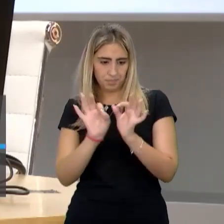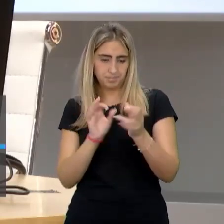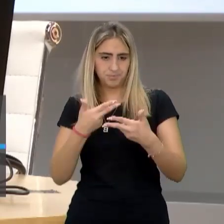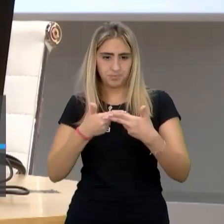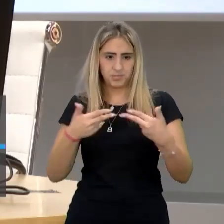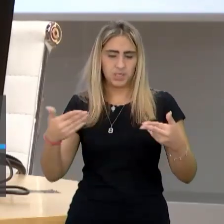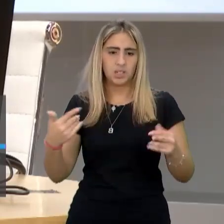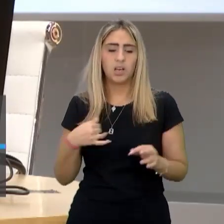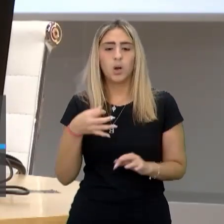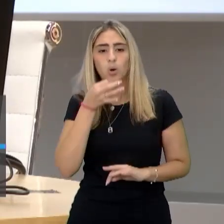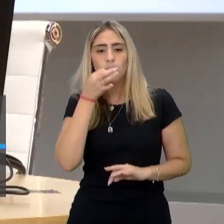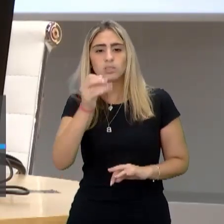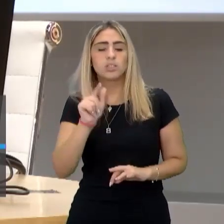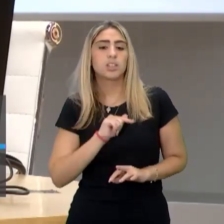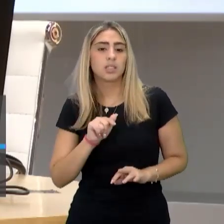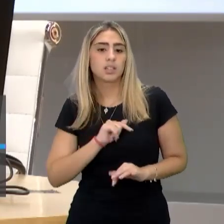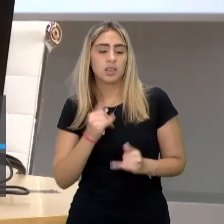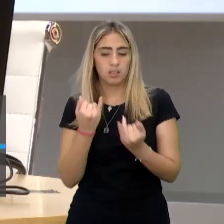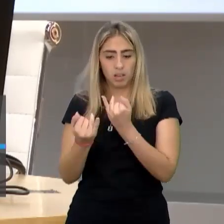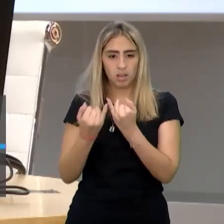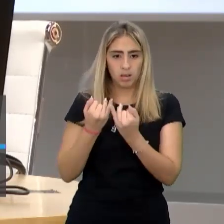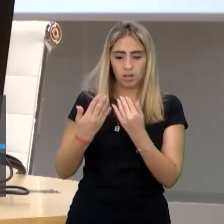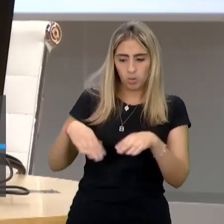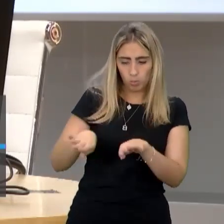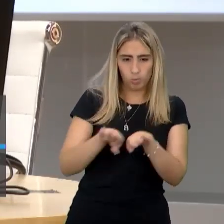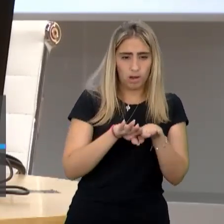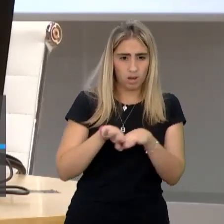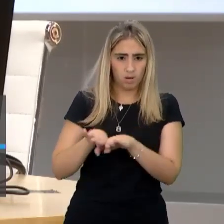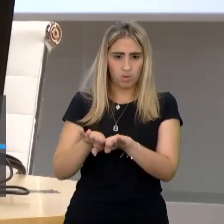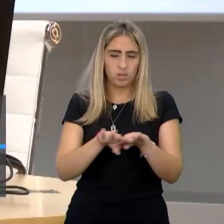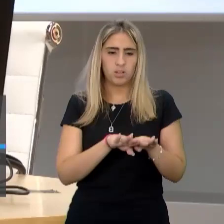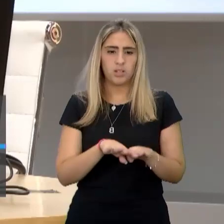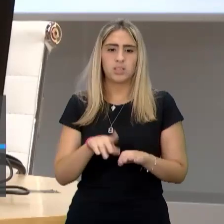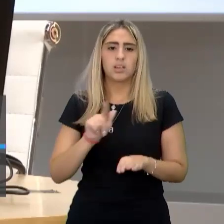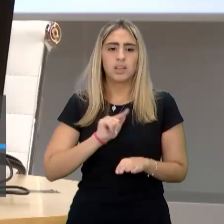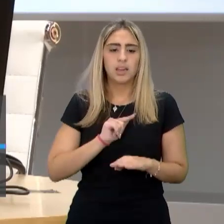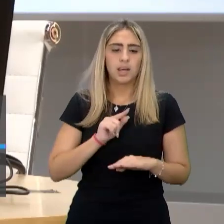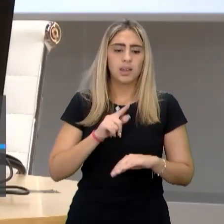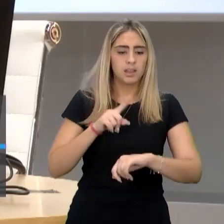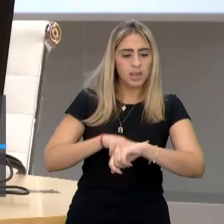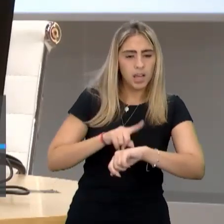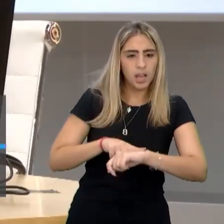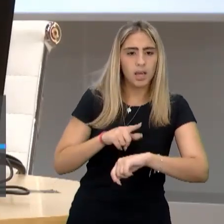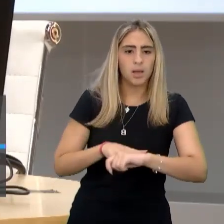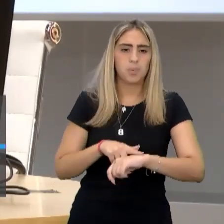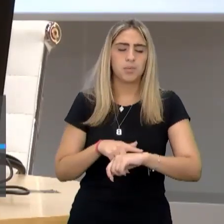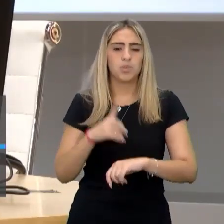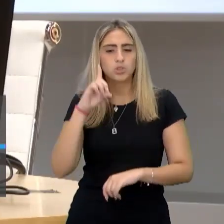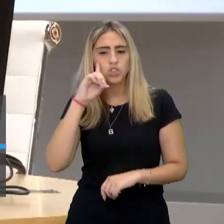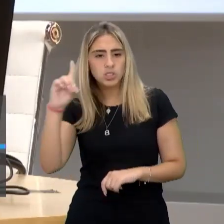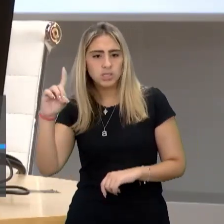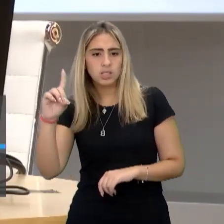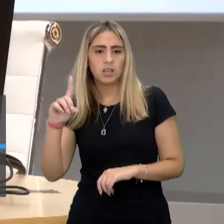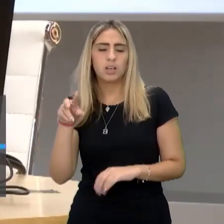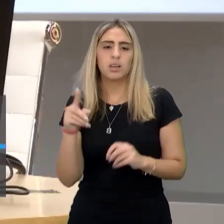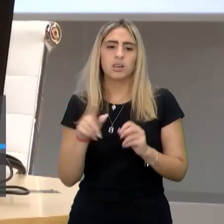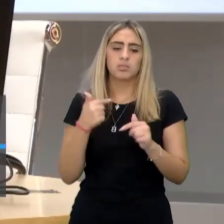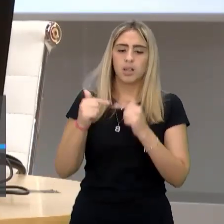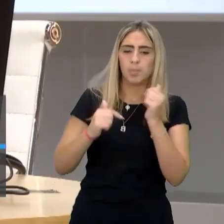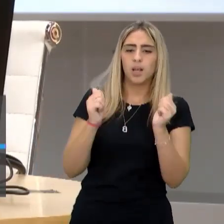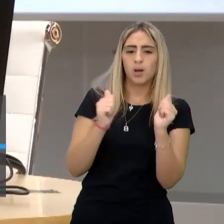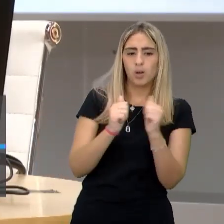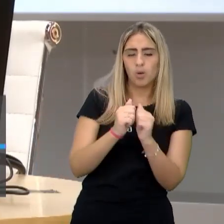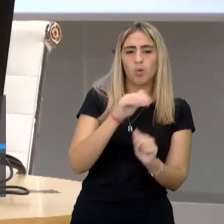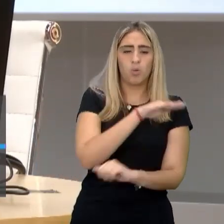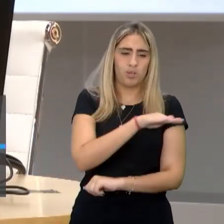algum assunto que tenha comum, né, que não demande prazos e tudo mais, a gente trabalha com o horizontal. É mais ou